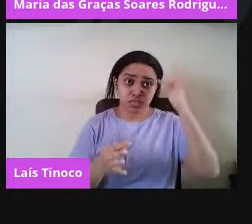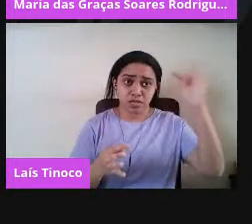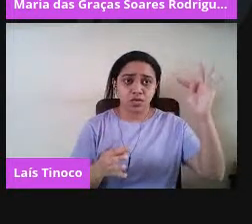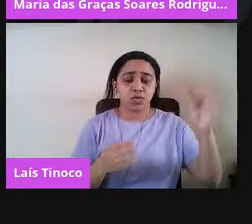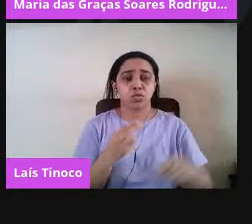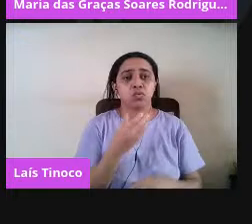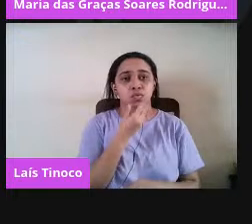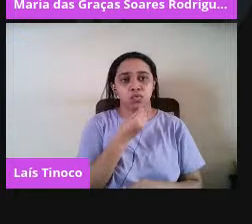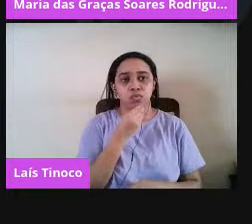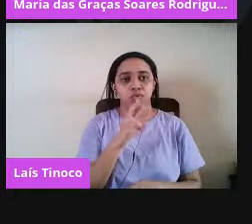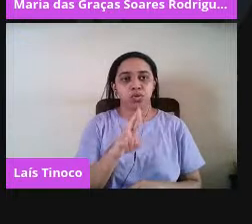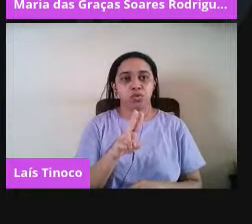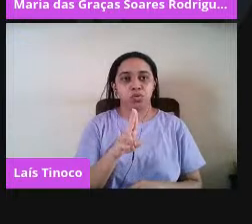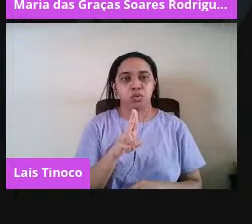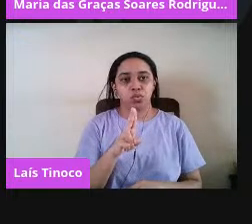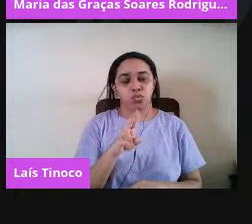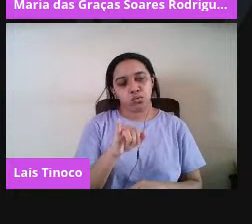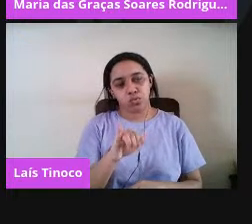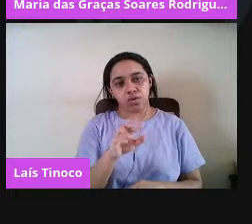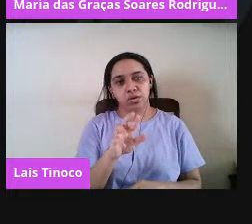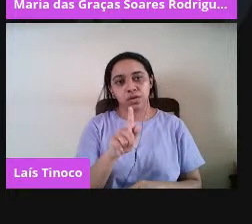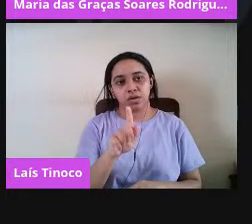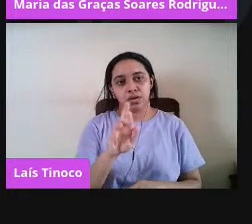é? Veja, eu vou repetir como é